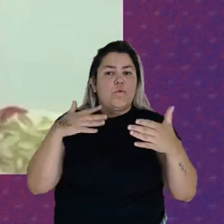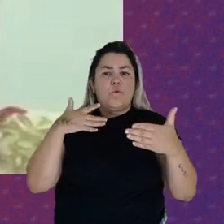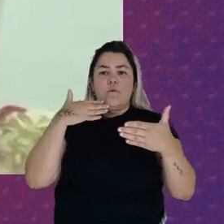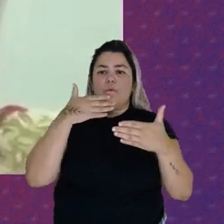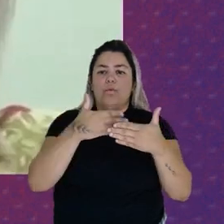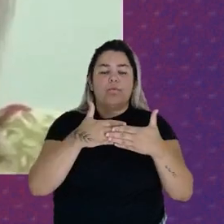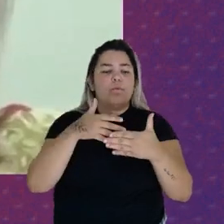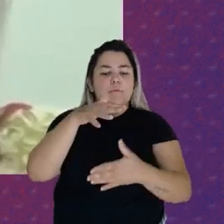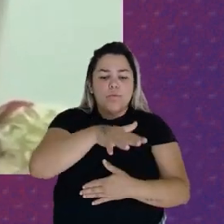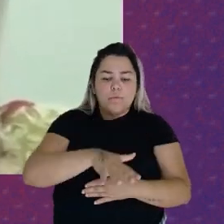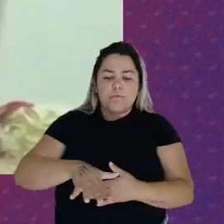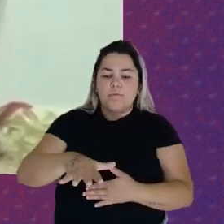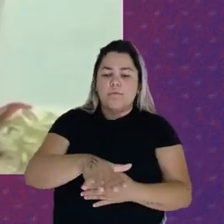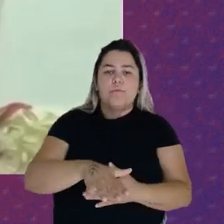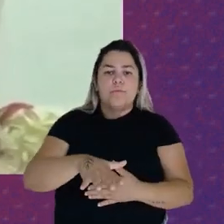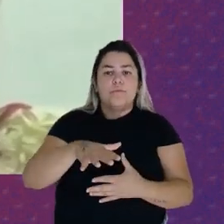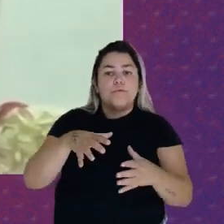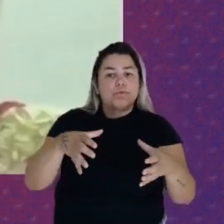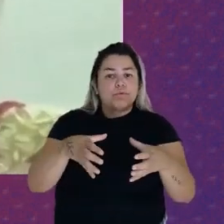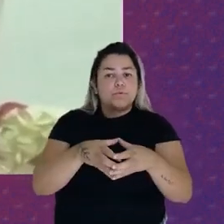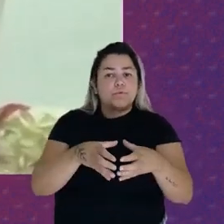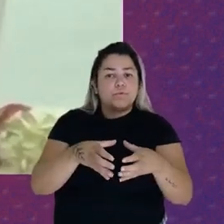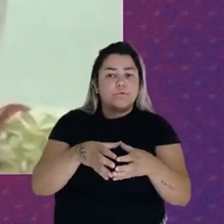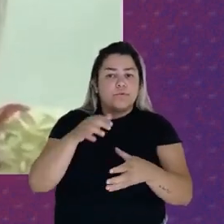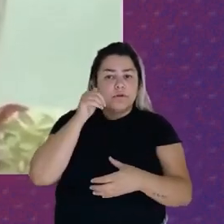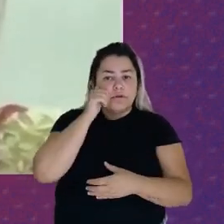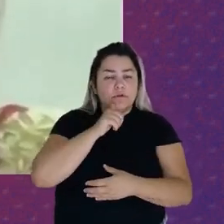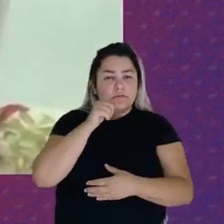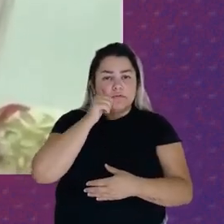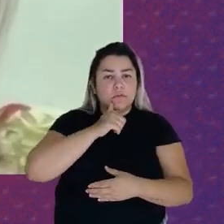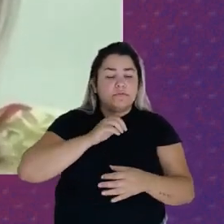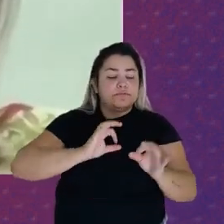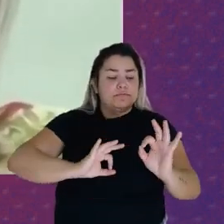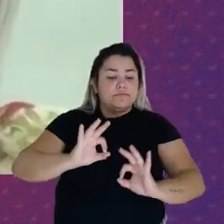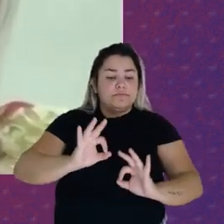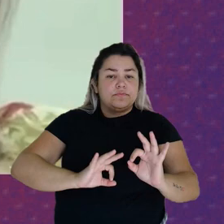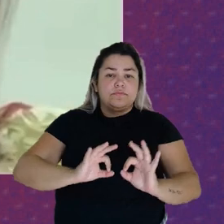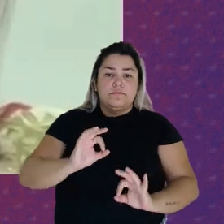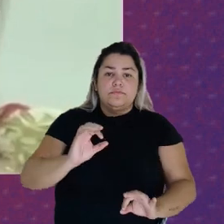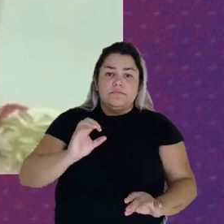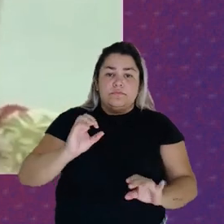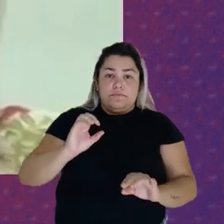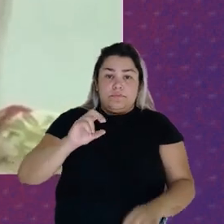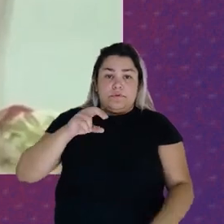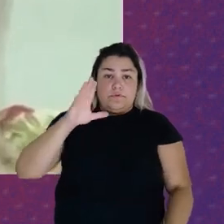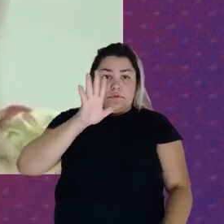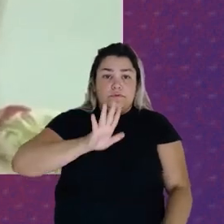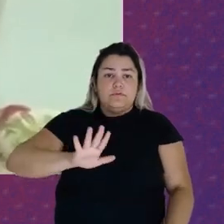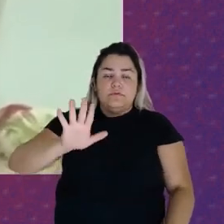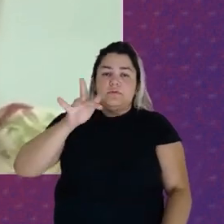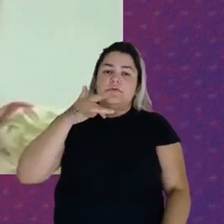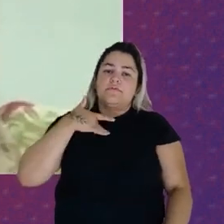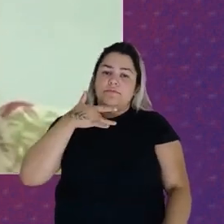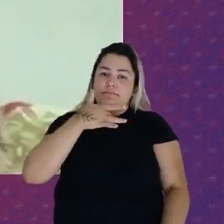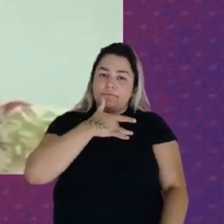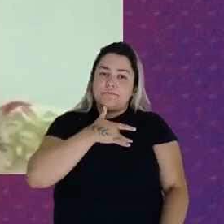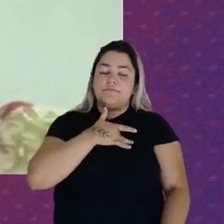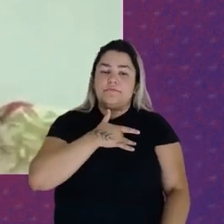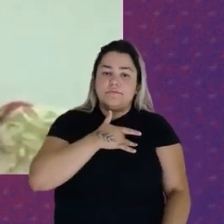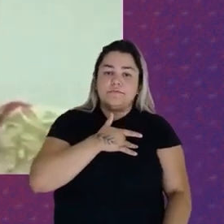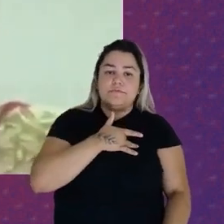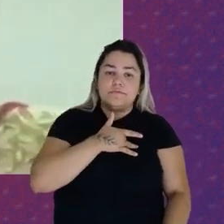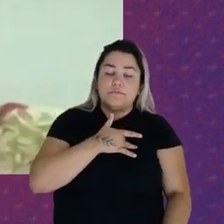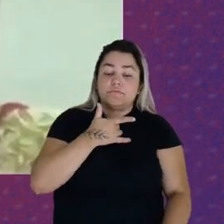no Brasil e no mundo, a ponto de a Organização Mundial de Saúde passar a considerá-la,